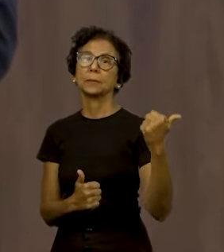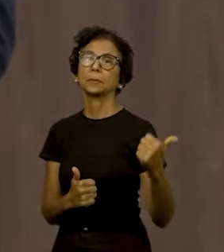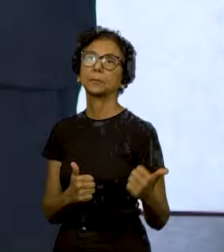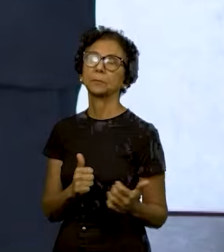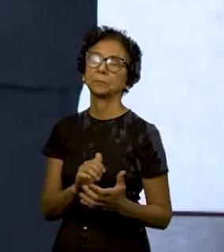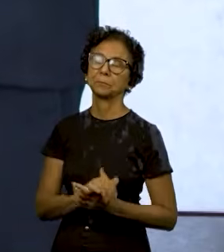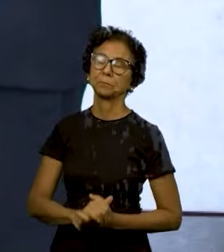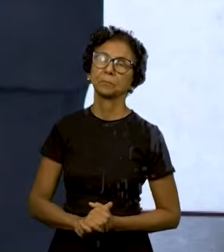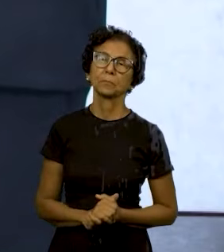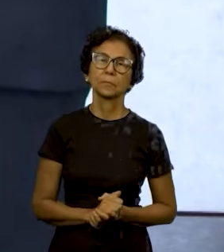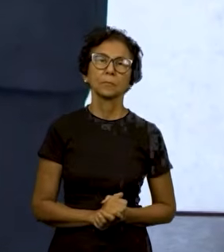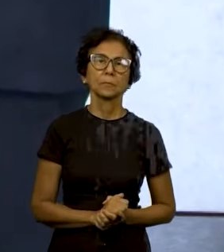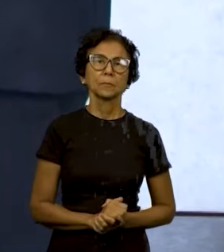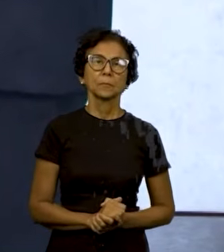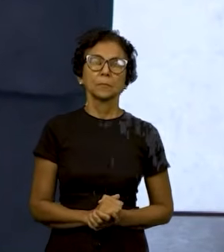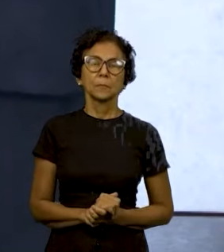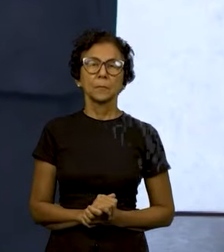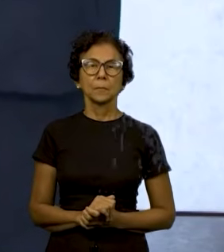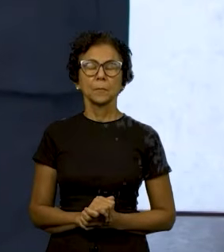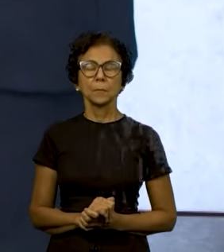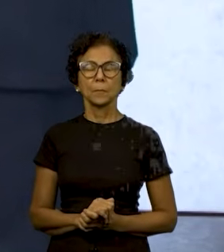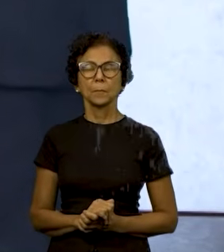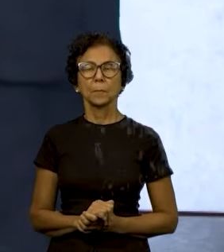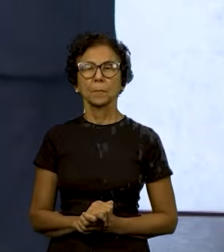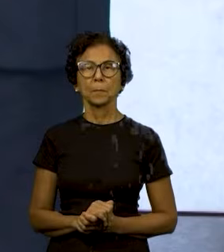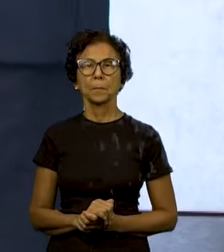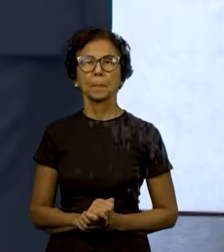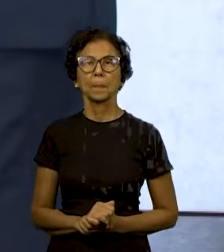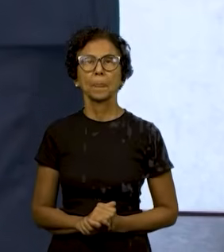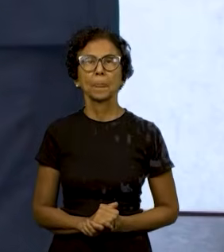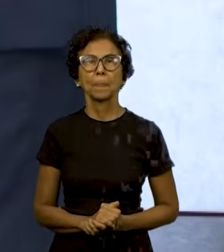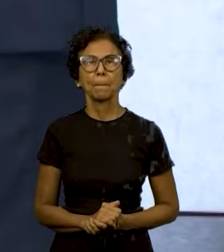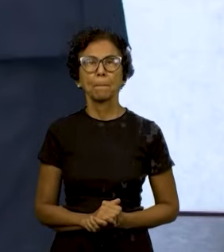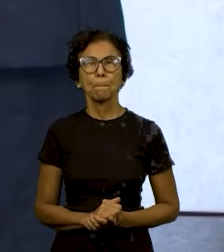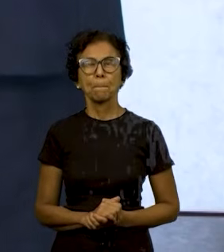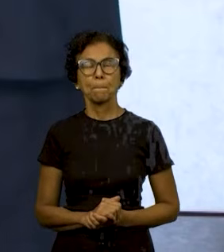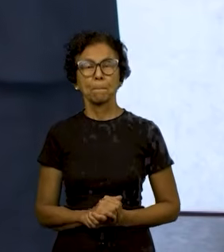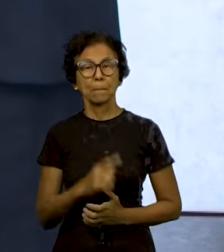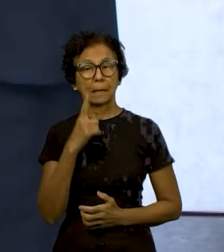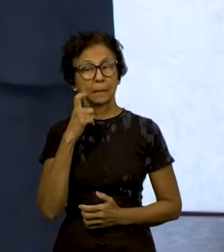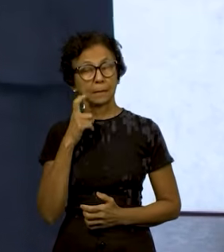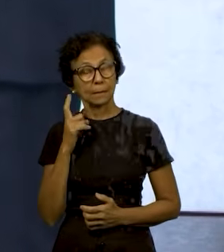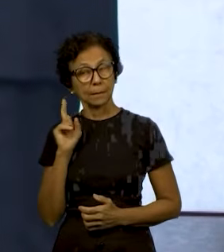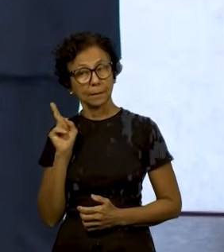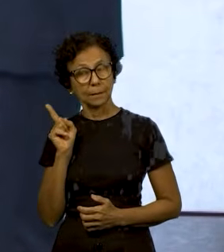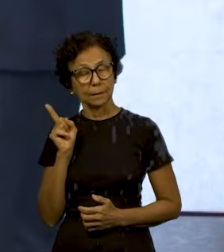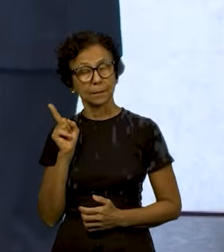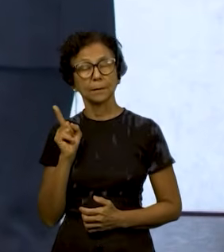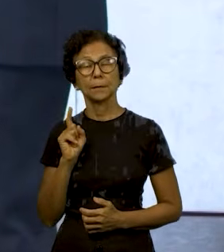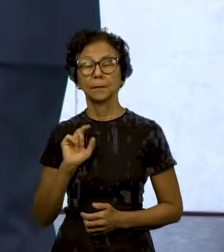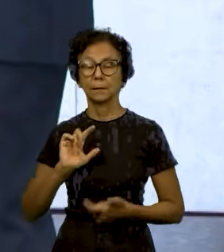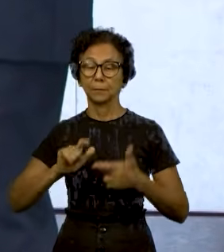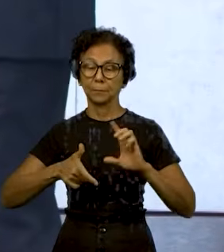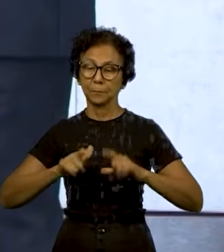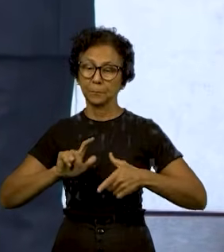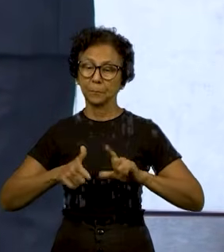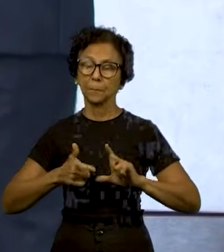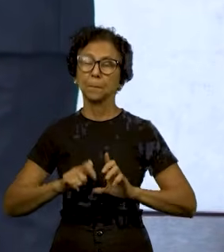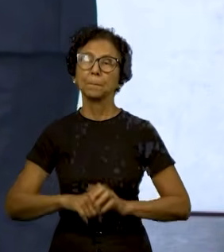a dinastia Herodiana. Por quê? Nos interessa essa parte aqui, né, de